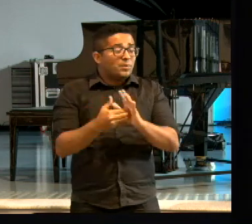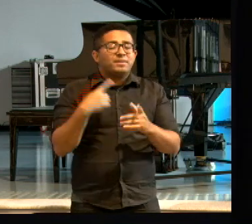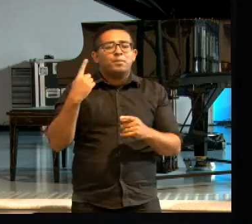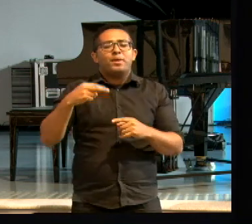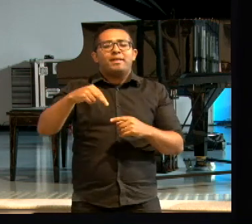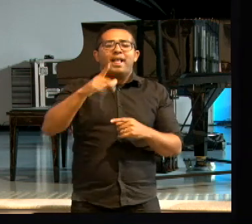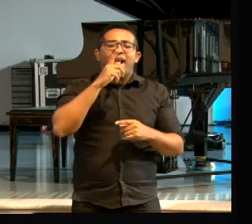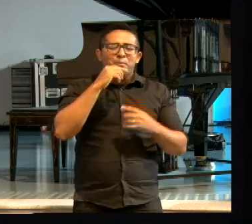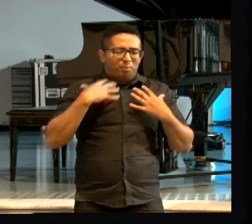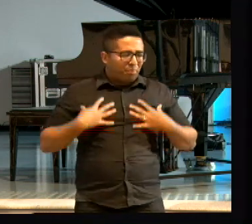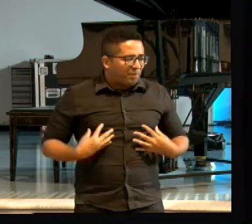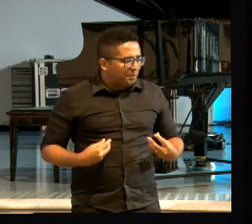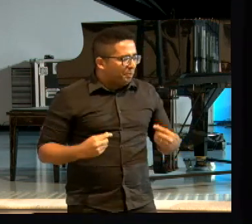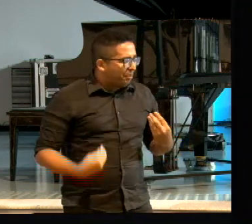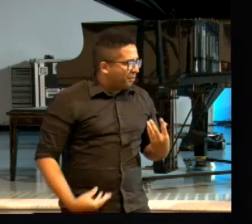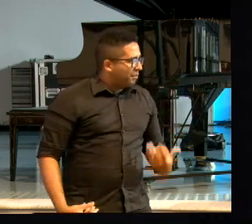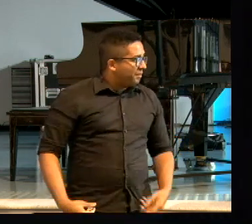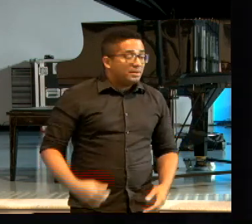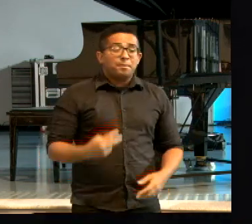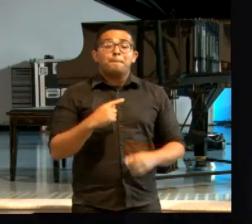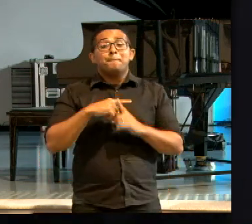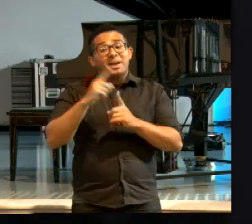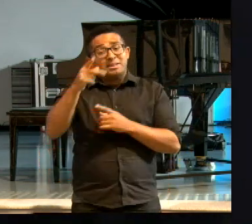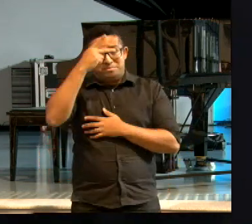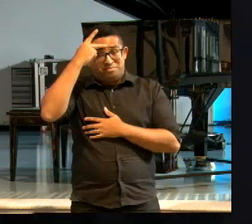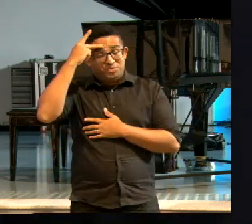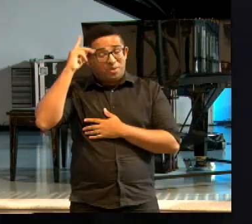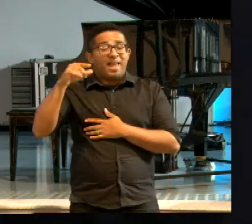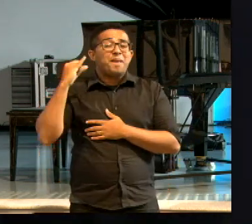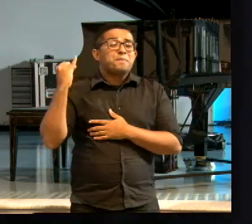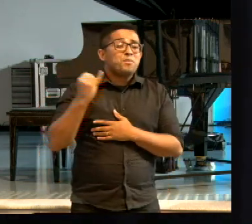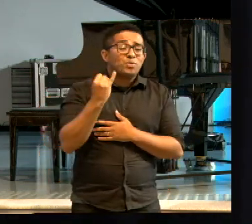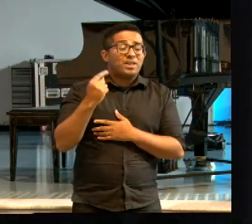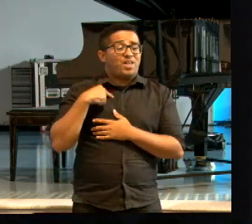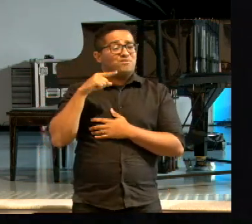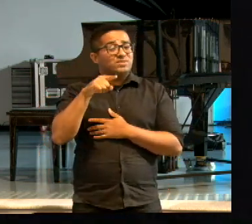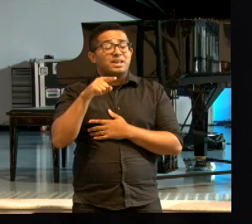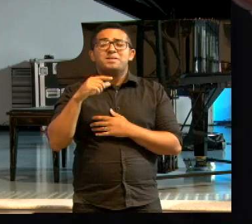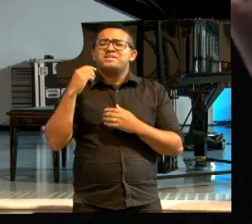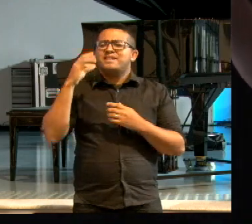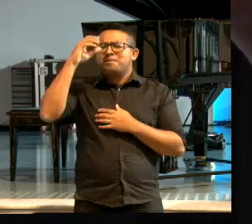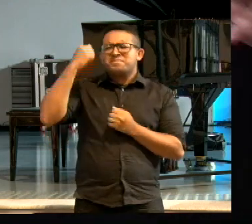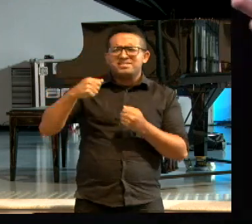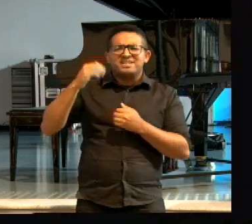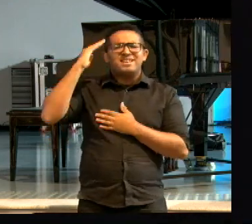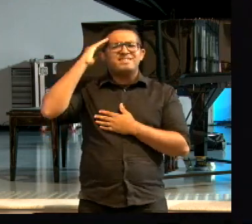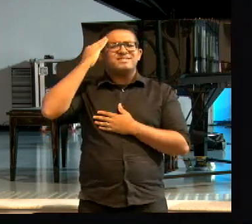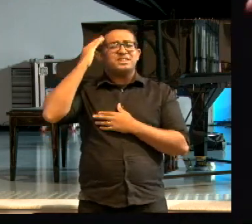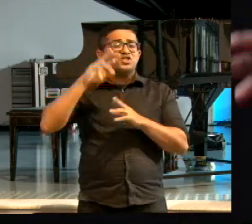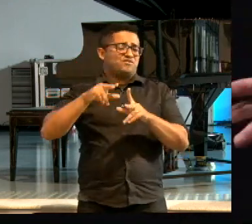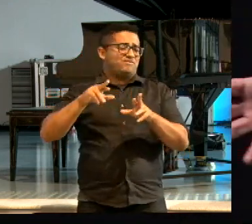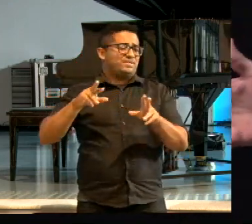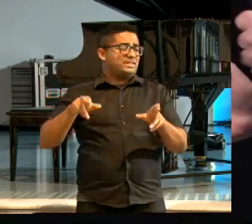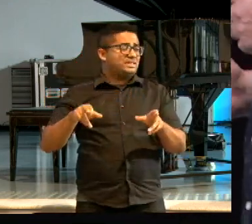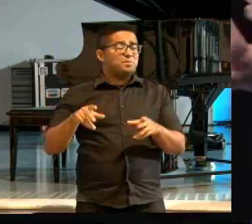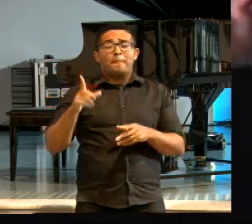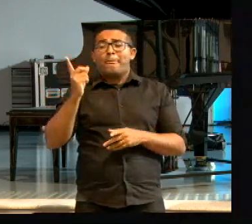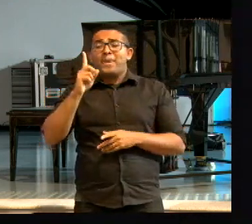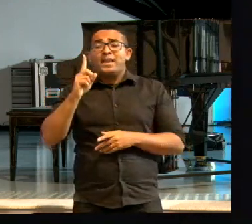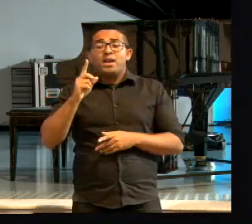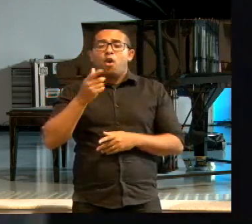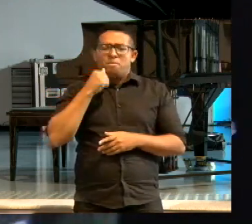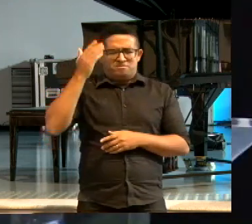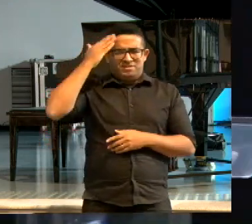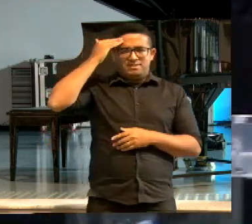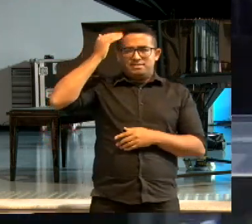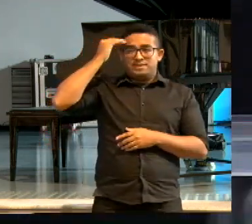caminhava. É para esse tipo de gente, é importante que eu e você possamos entender essa diferença. Porque eu diria que nem Salomão, em